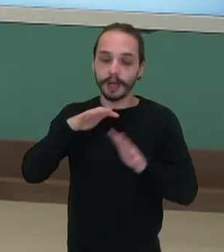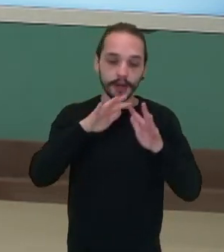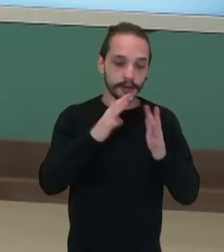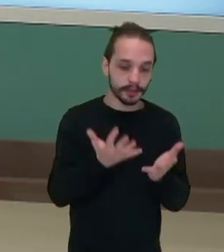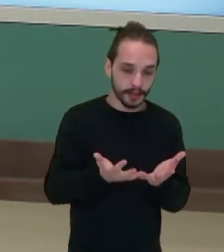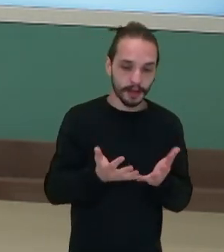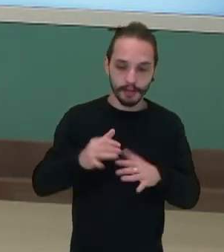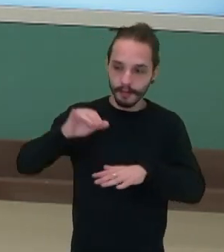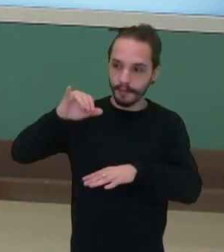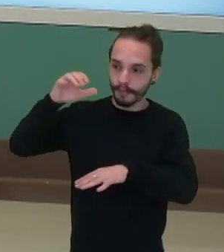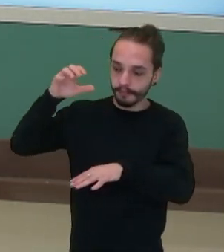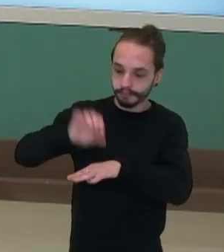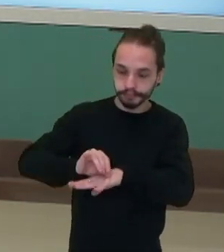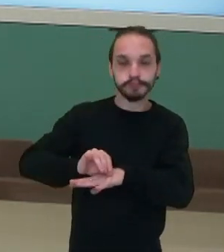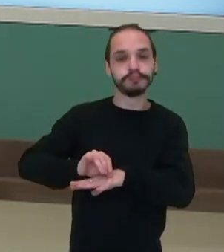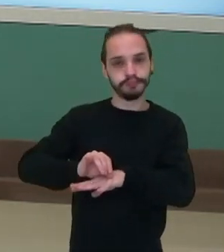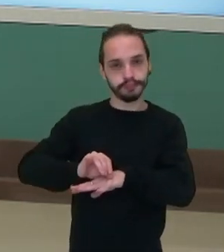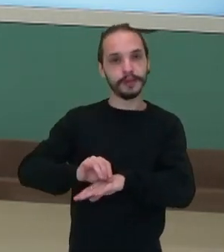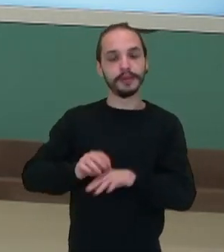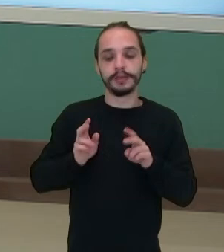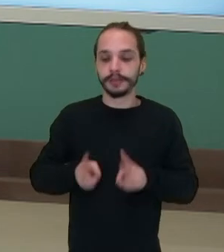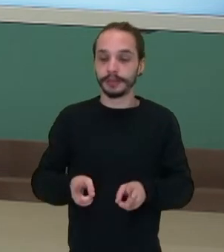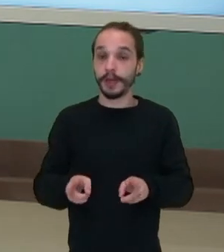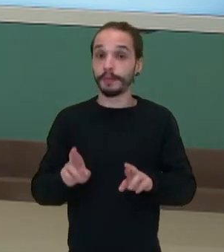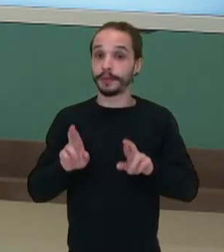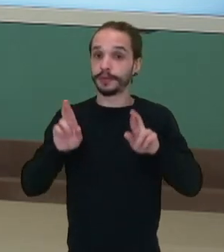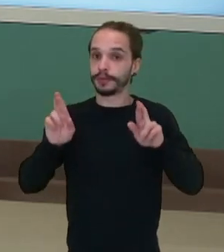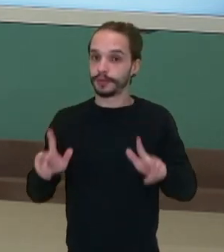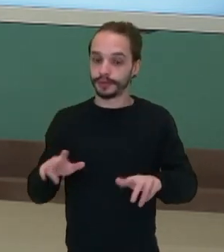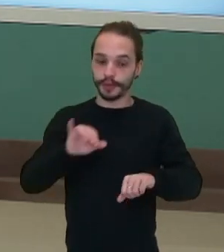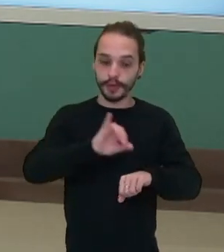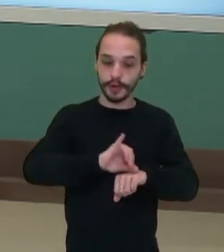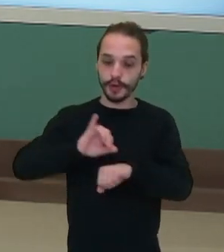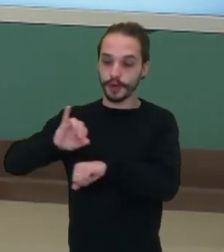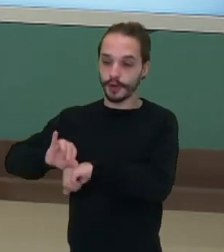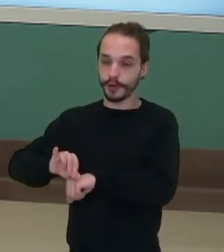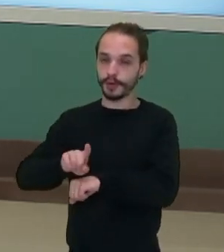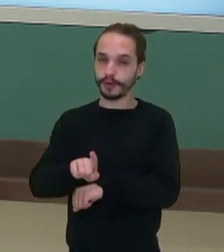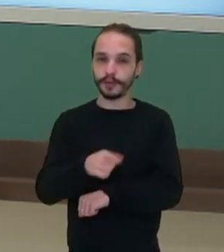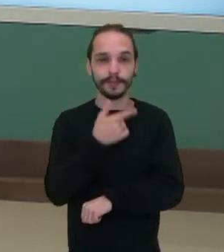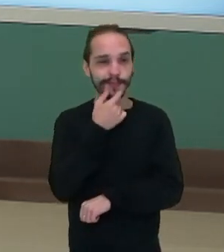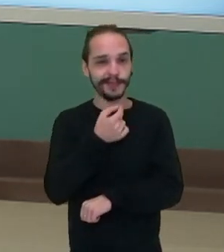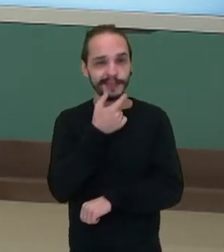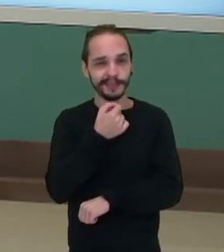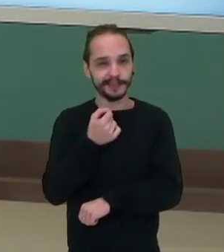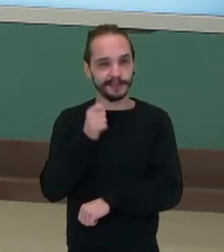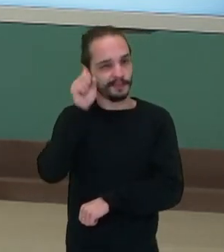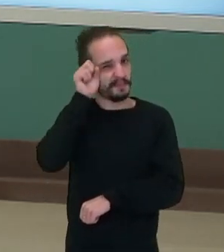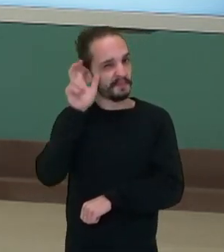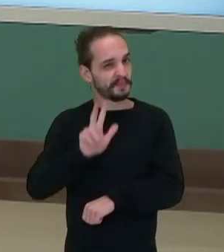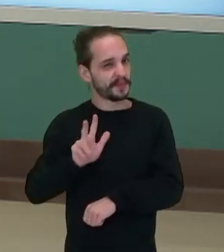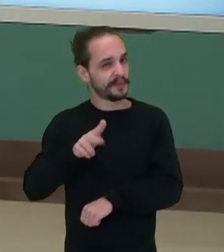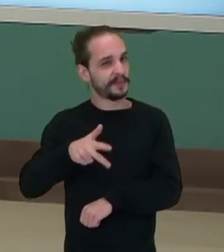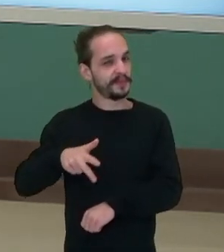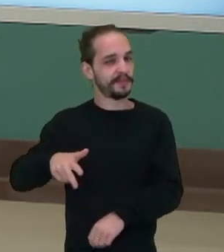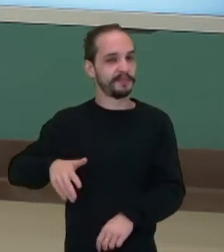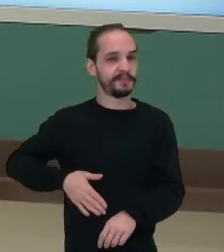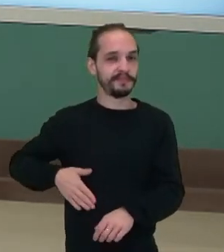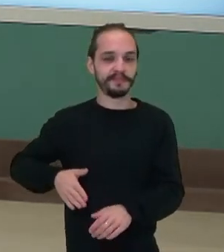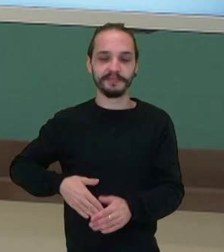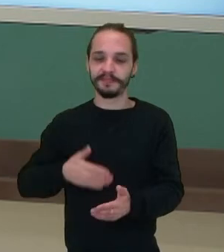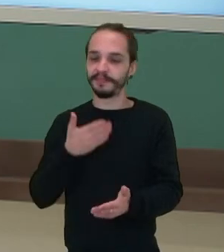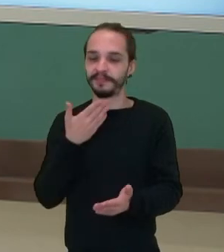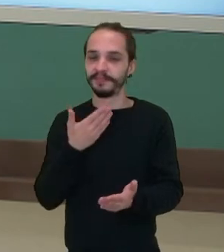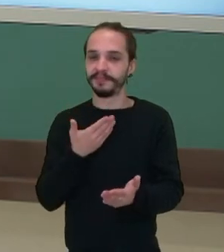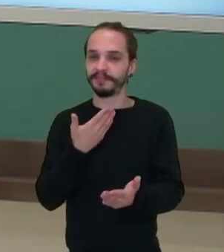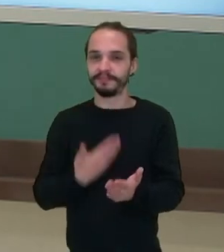questão da Terra. Então, sempre atua em corpos diferentes. Então, a malandragem do piá não deu certo. tá? O cara caiu do cavalo e vai ter que ajudar a mãe